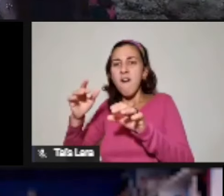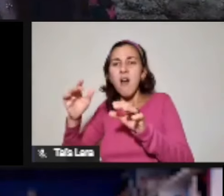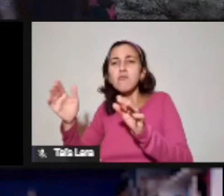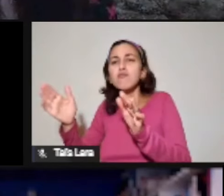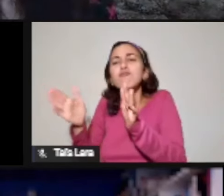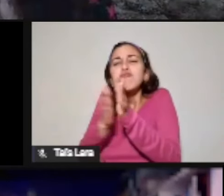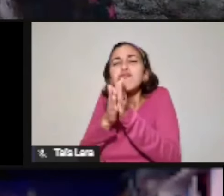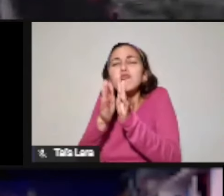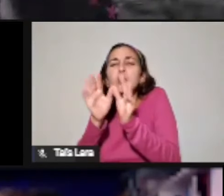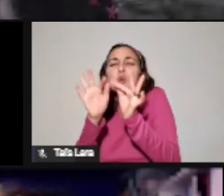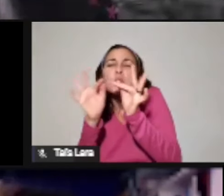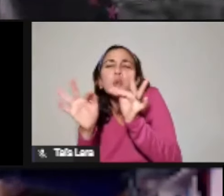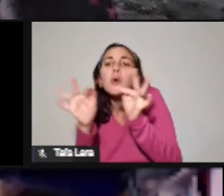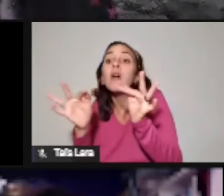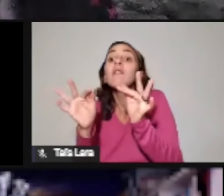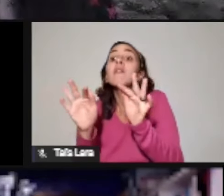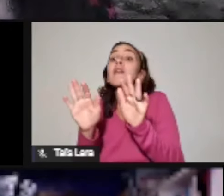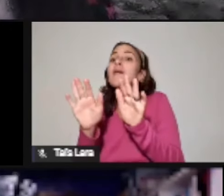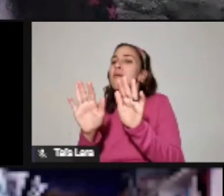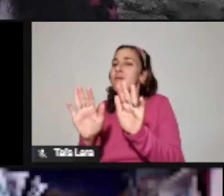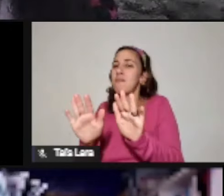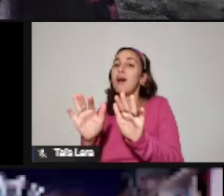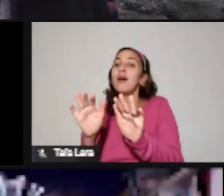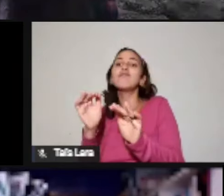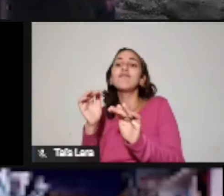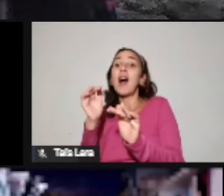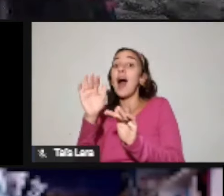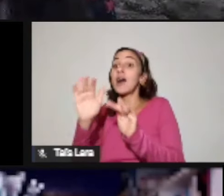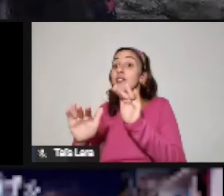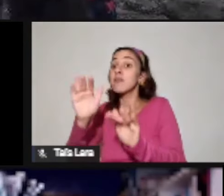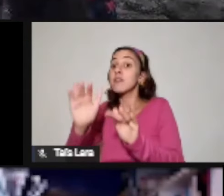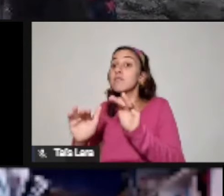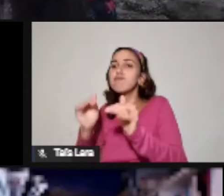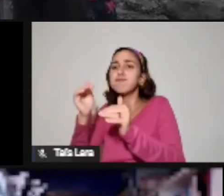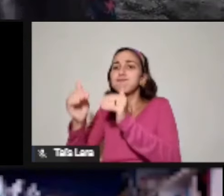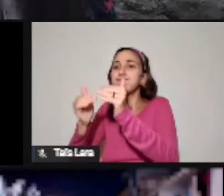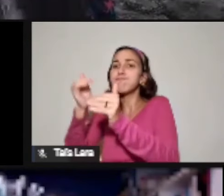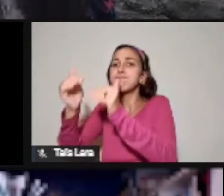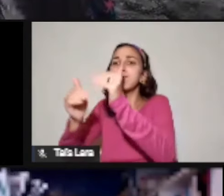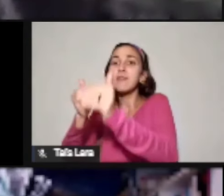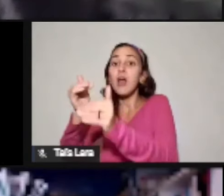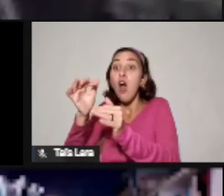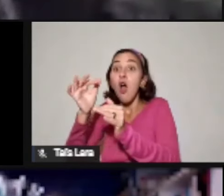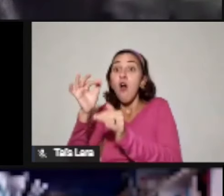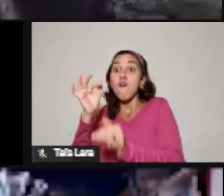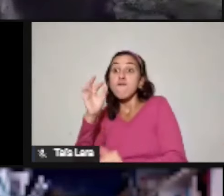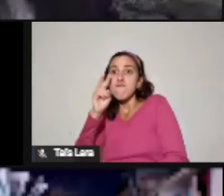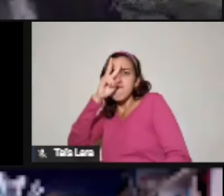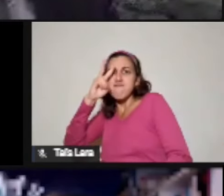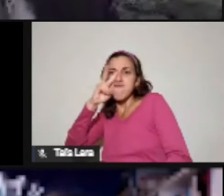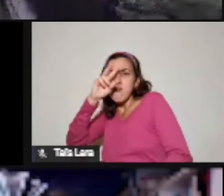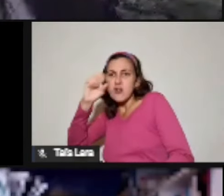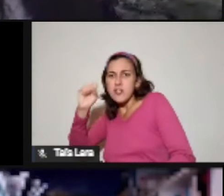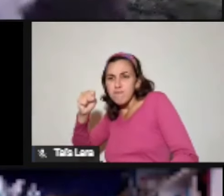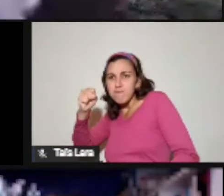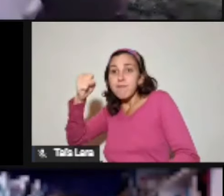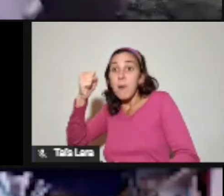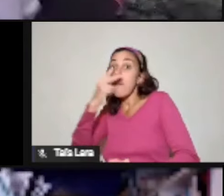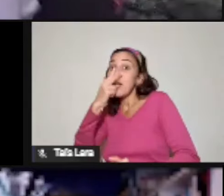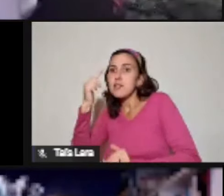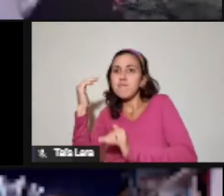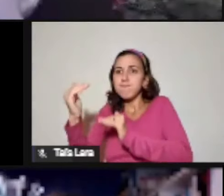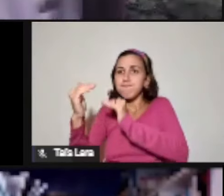funcionar. E aí, Fafá, os adultos vão usando cada vez mais força. Porque os adultos querem que tenha aquela mesma resposta da criança